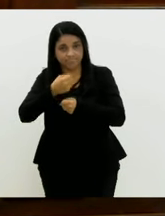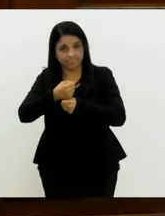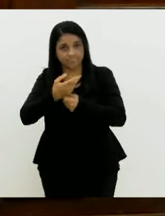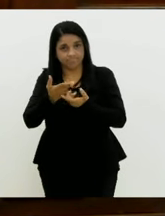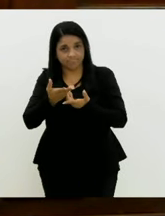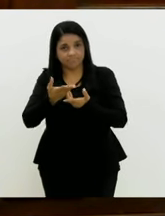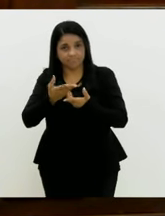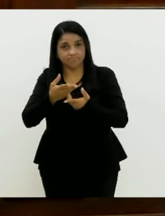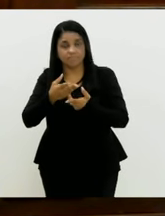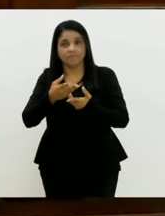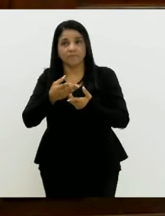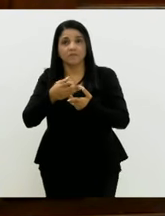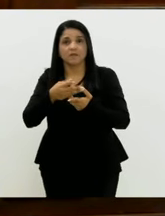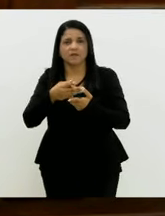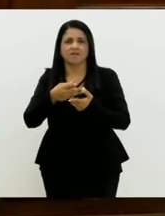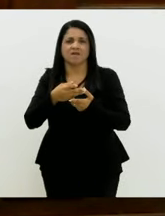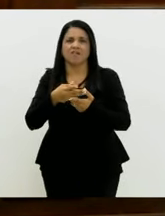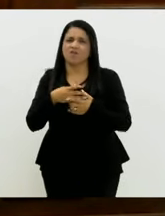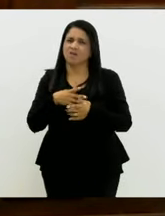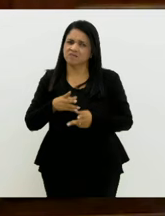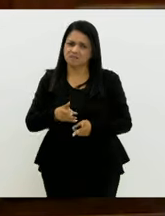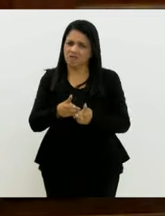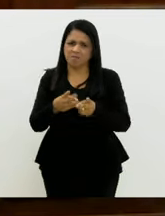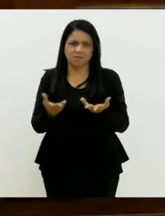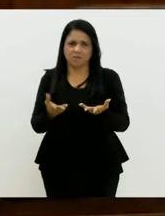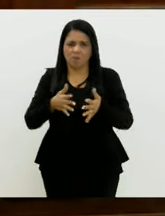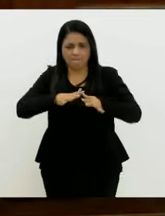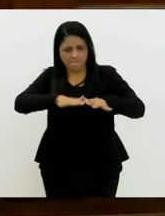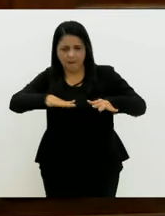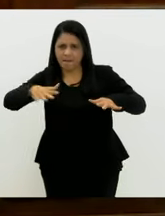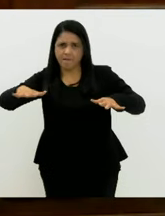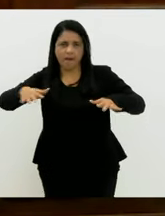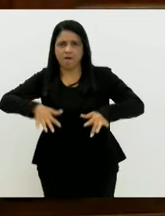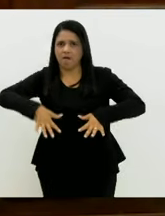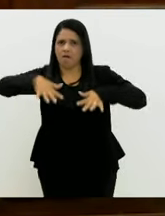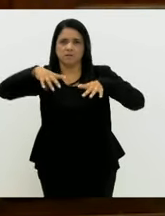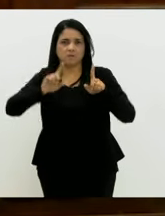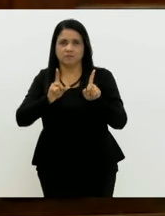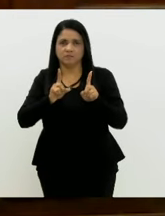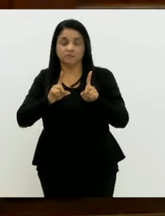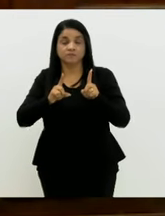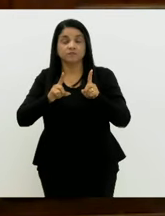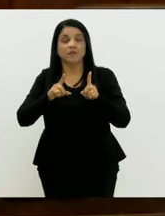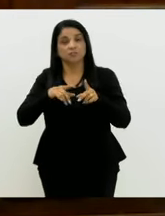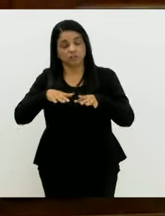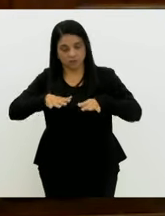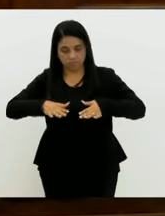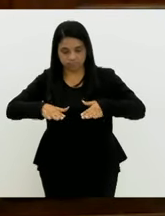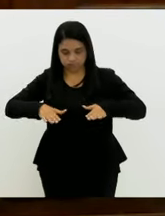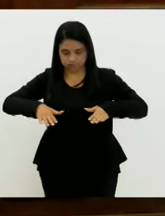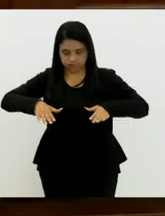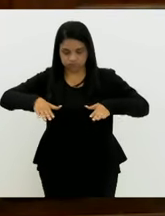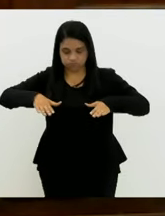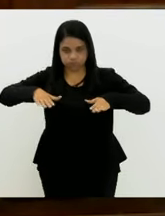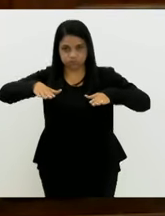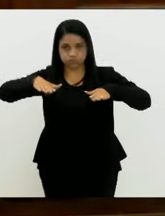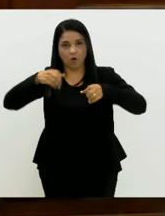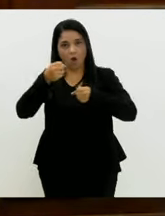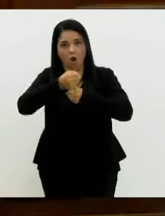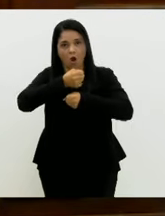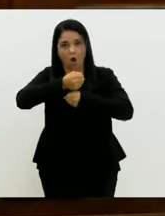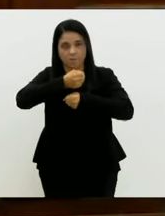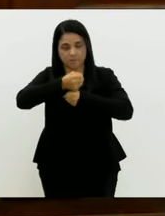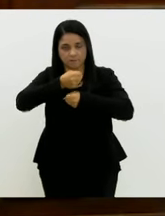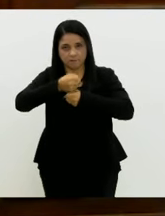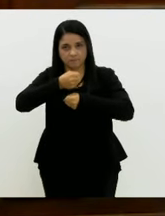Agora, dizer que todo instante não. Então, nós estamos ali subindo já o grade, uma das ações que nós fizemos. Fizemos